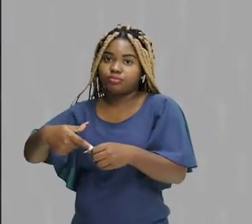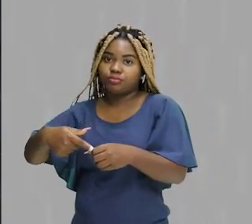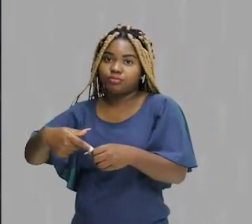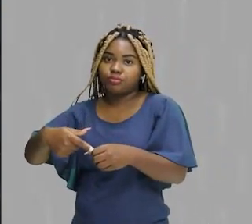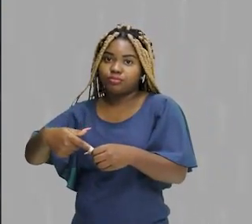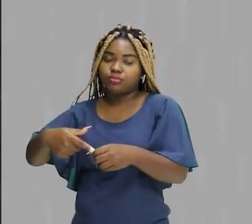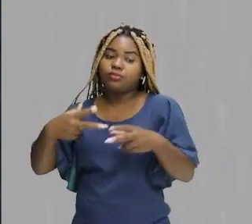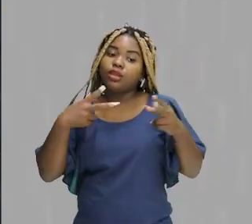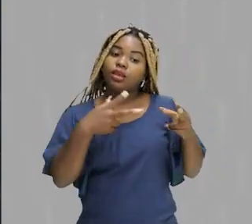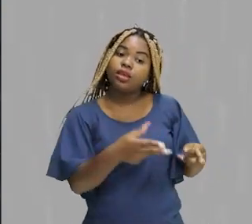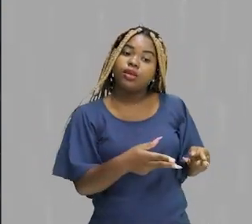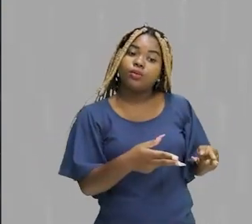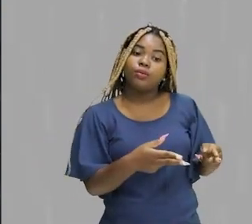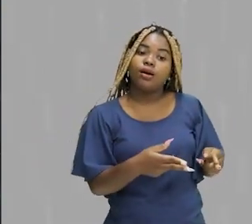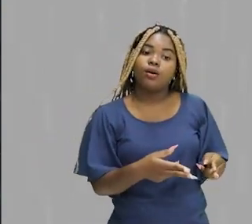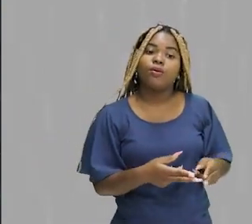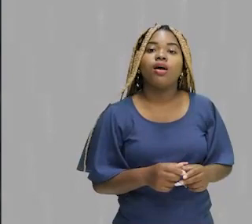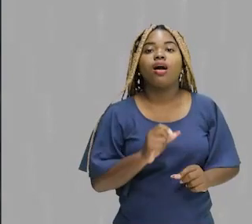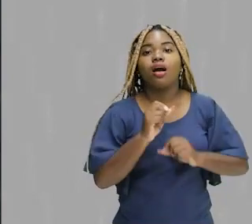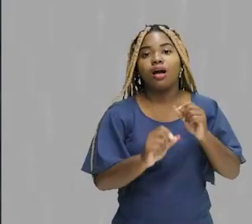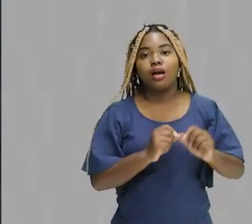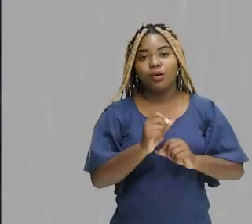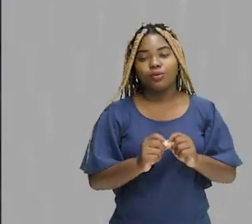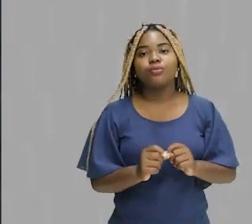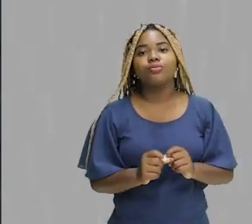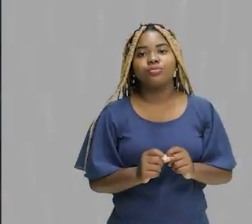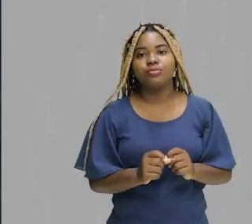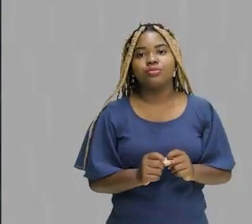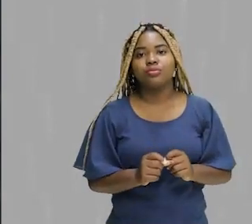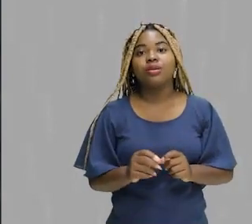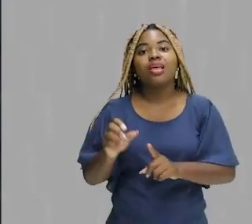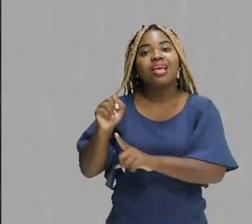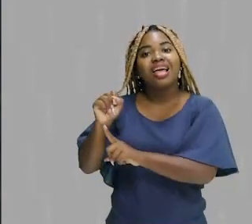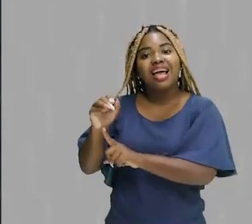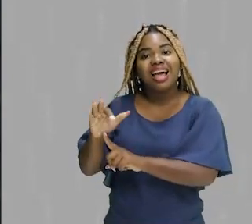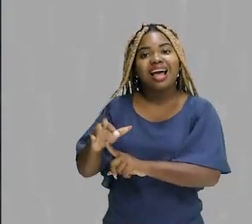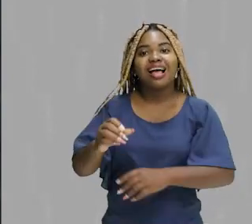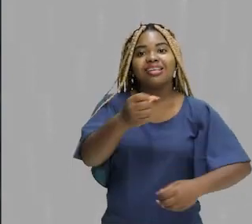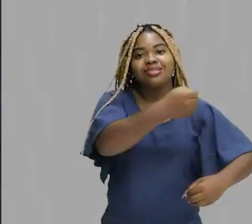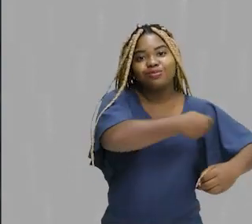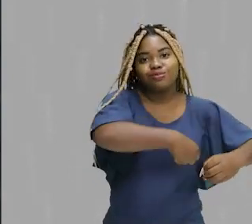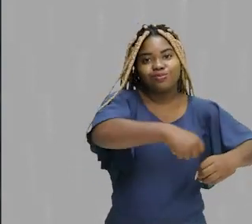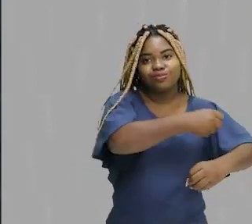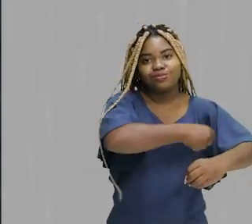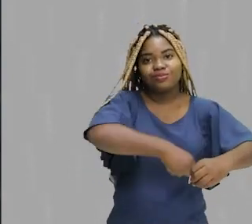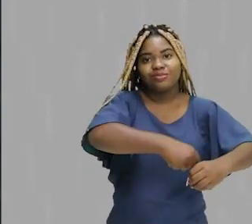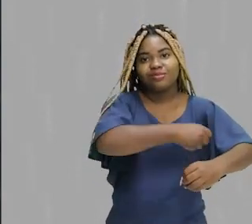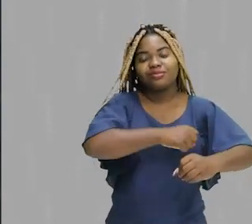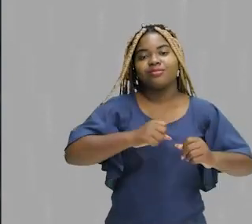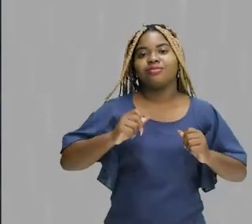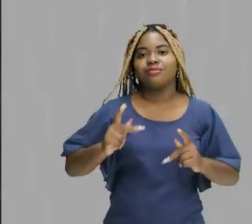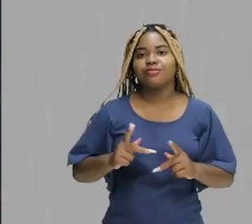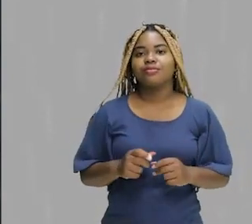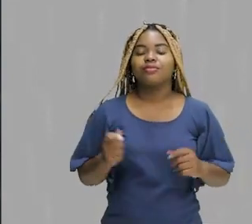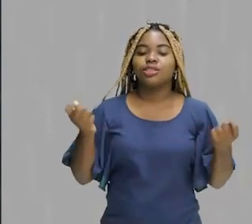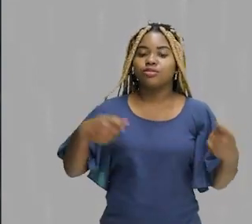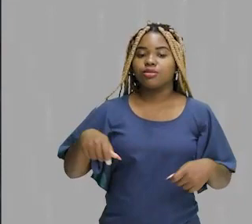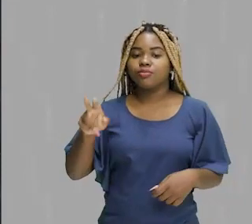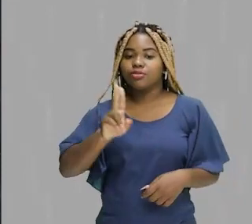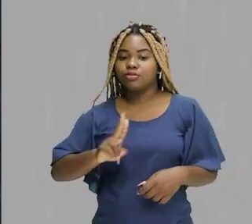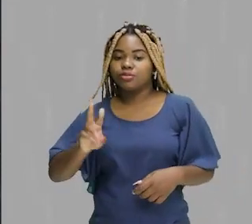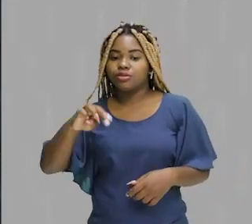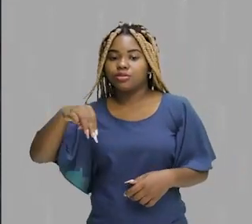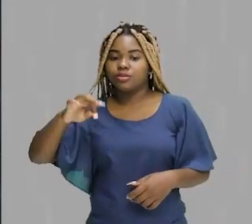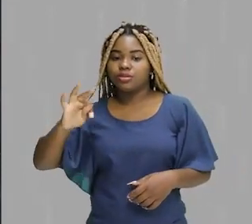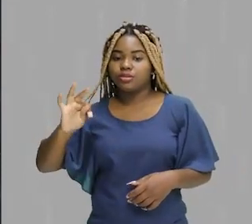o GLP, o gás liquefeito de petróleo. Então nós podemos utilizar o metano, e aí no